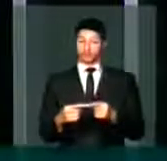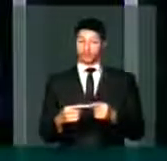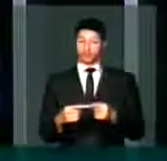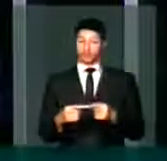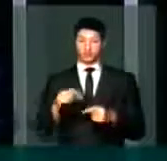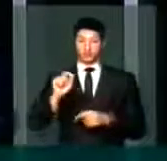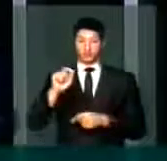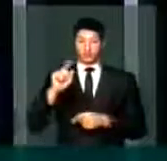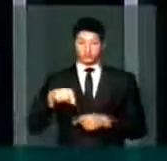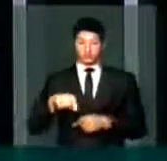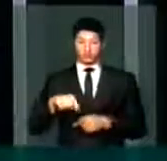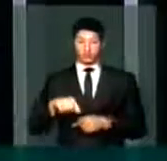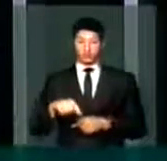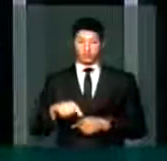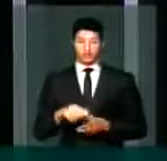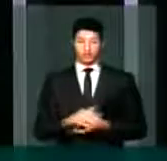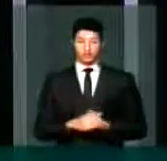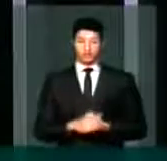parte do que é